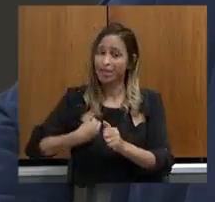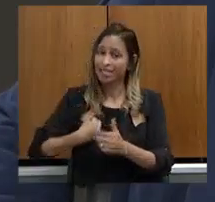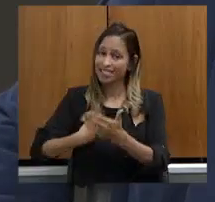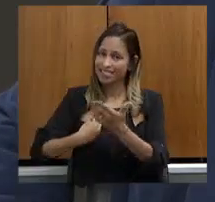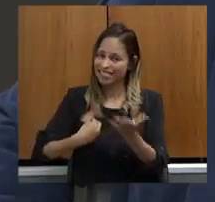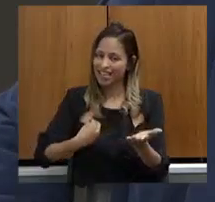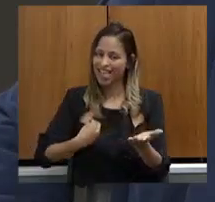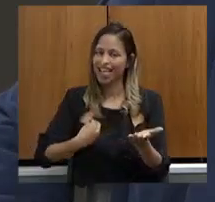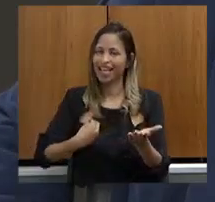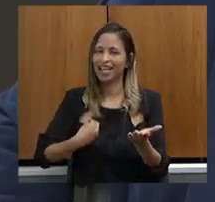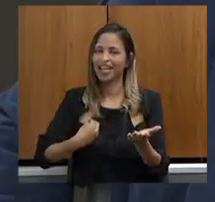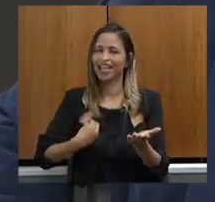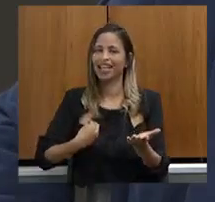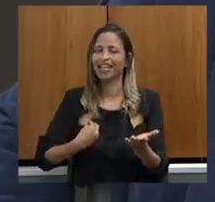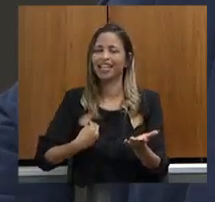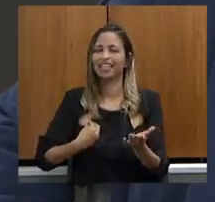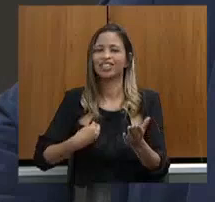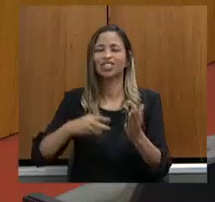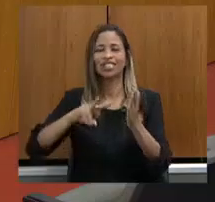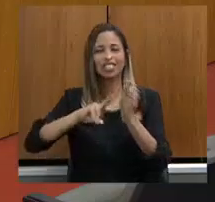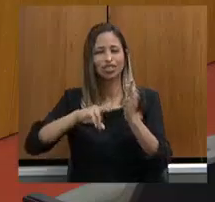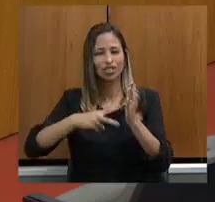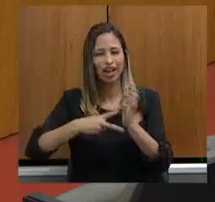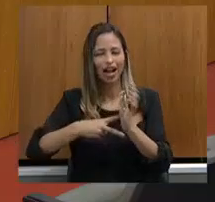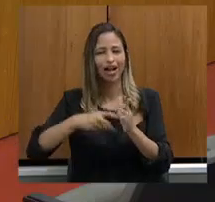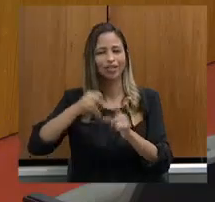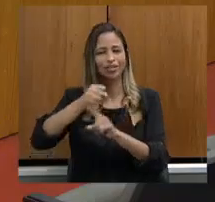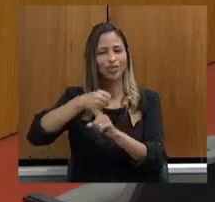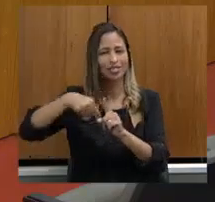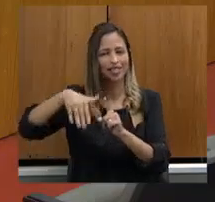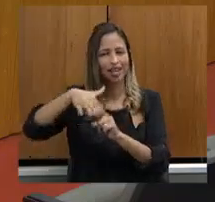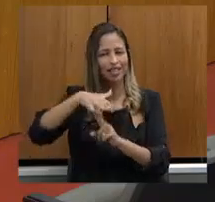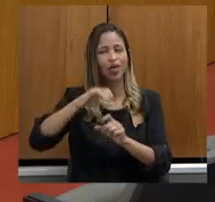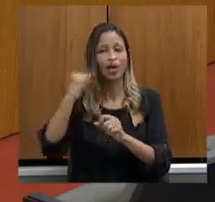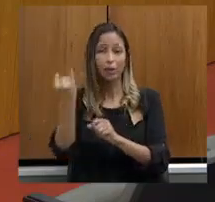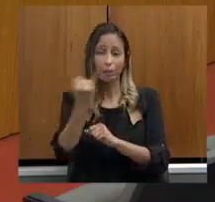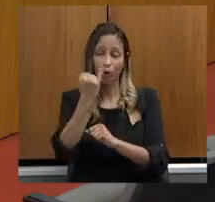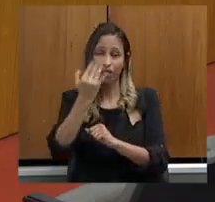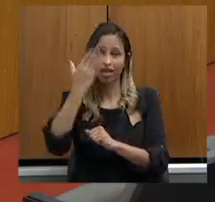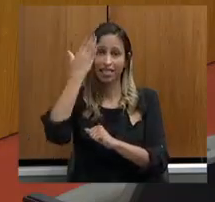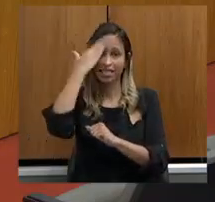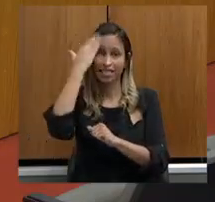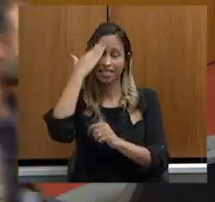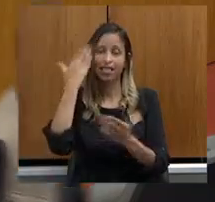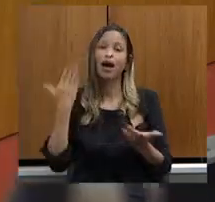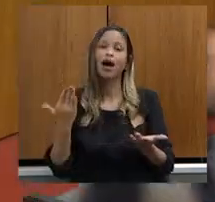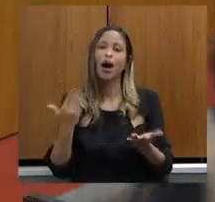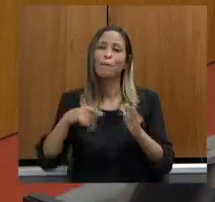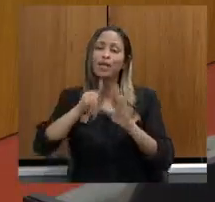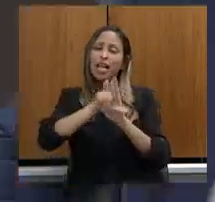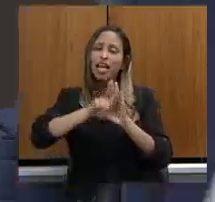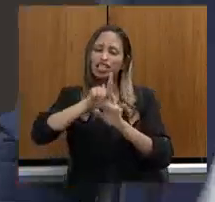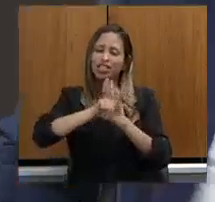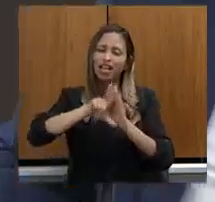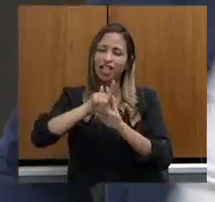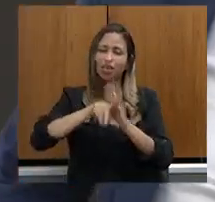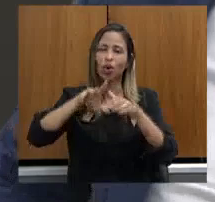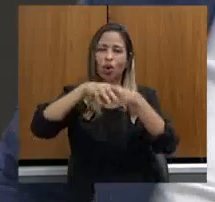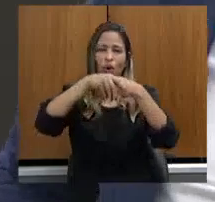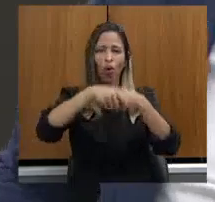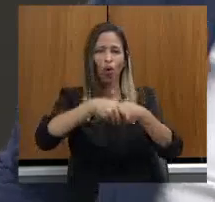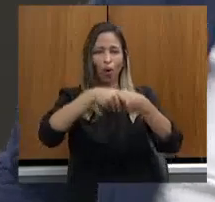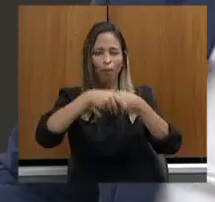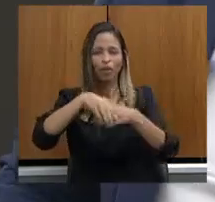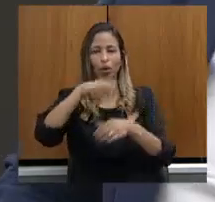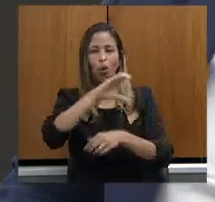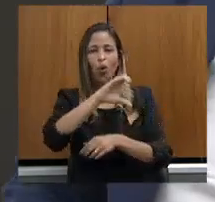cumprindo essa tarefa de Sindicato cidadão sabem da importância na estratégia do legislativo e os cumprimento através